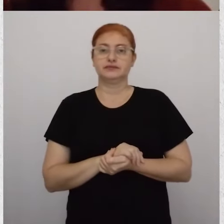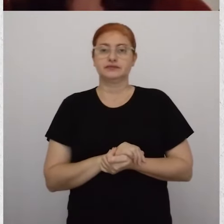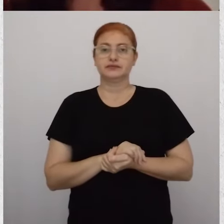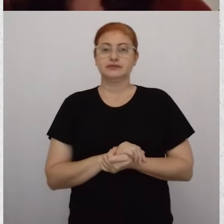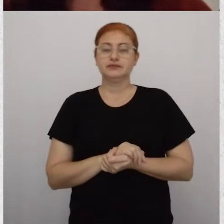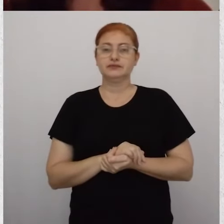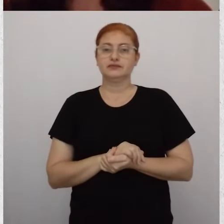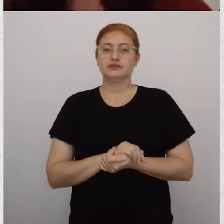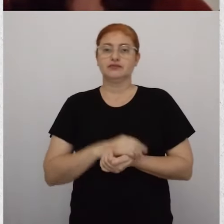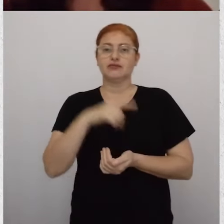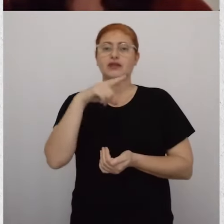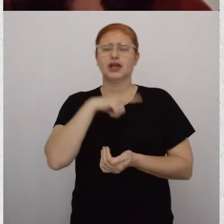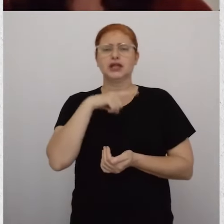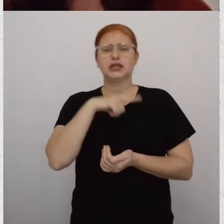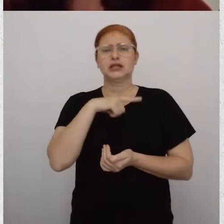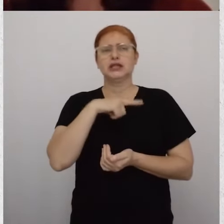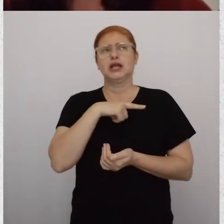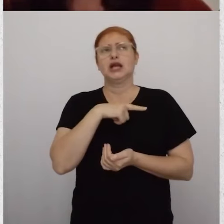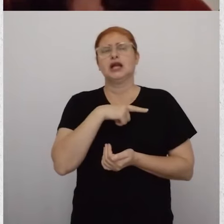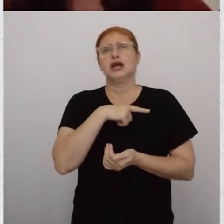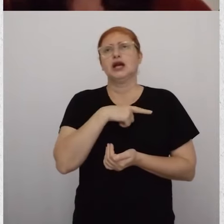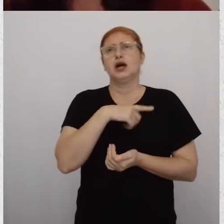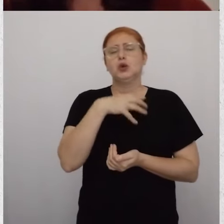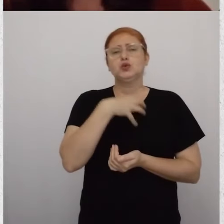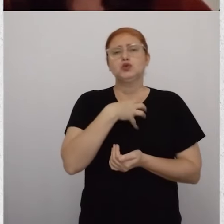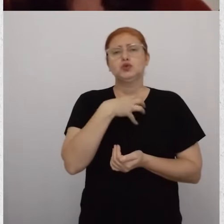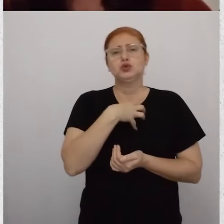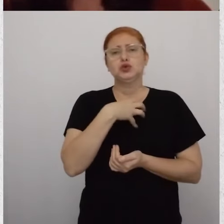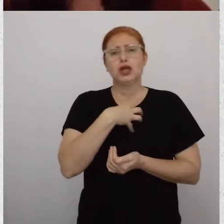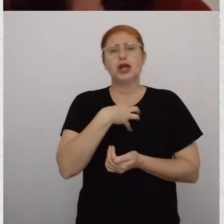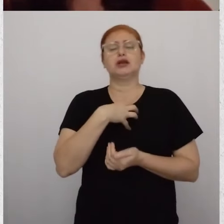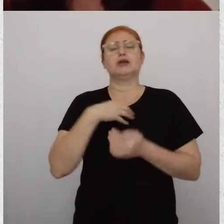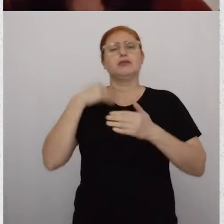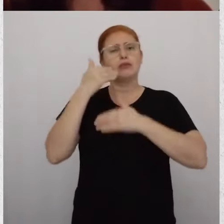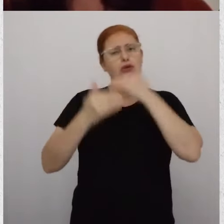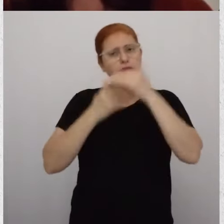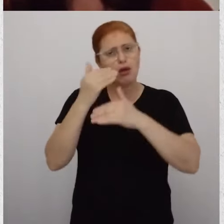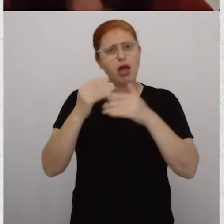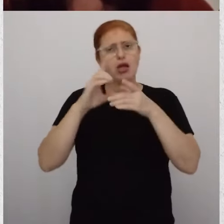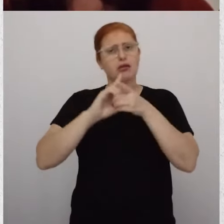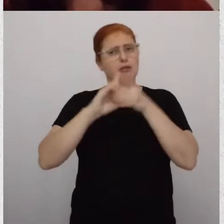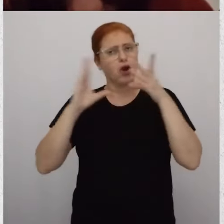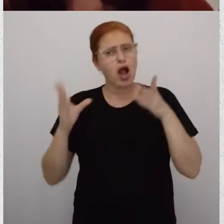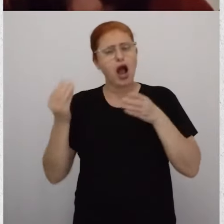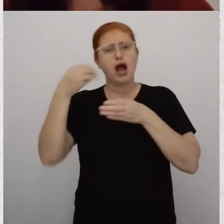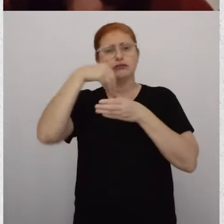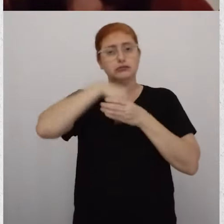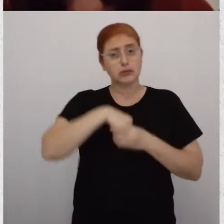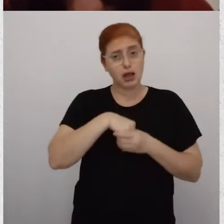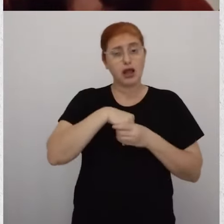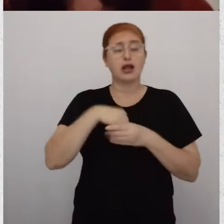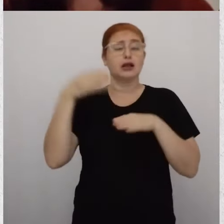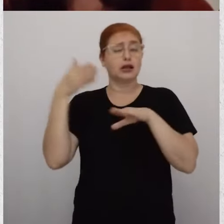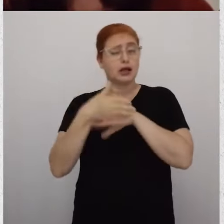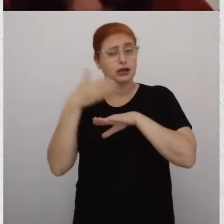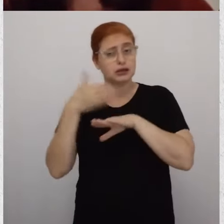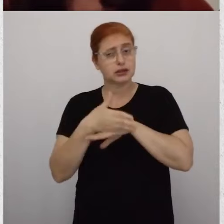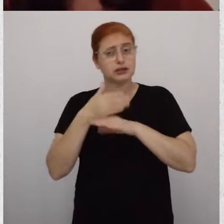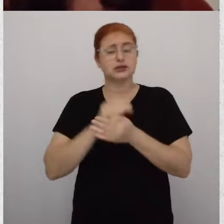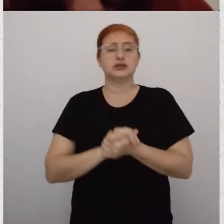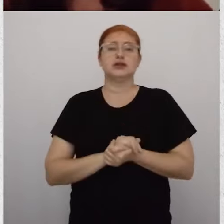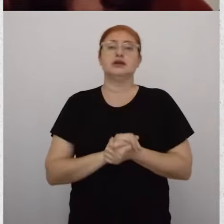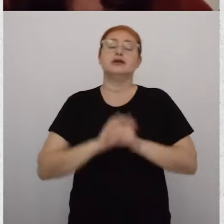sejam compostos de forma a ter processos democráticos internos,